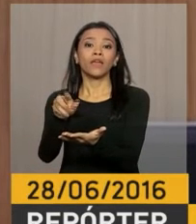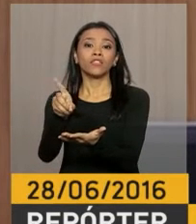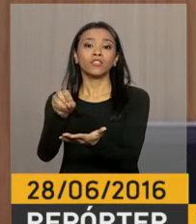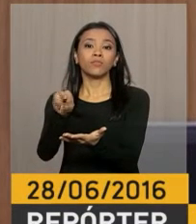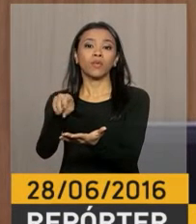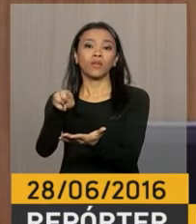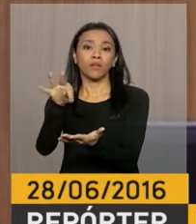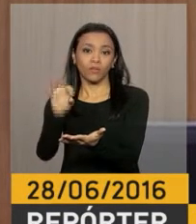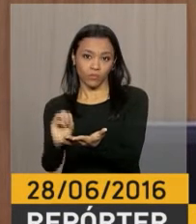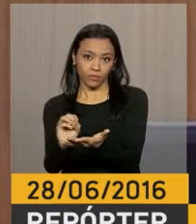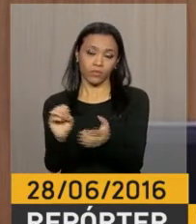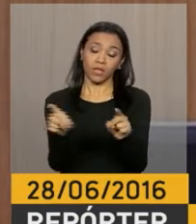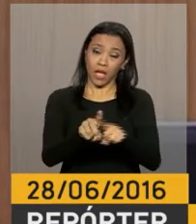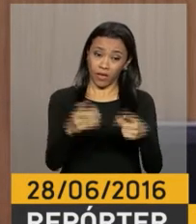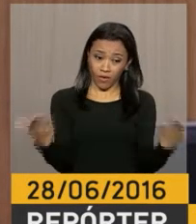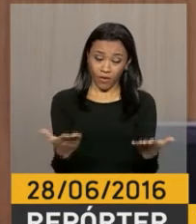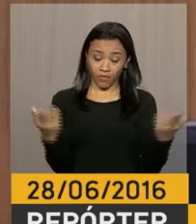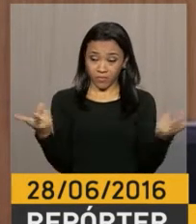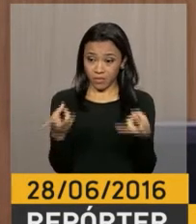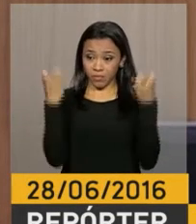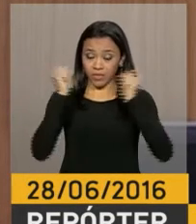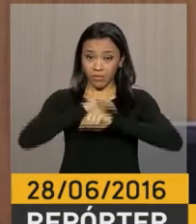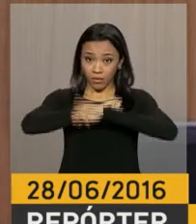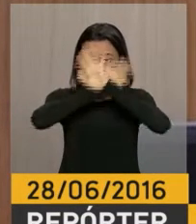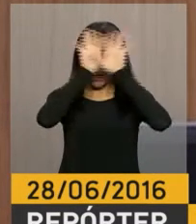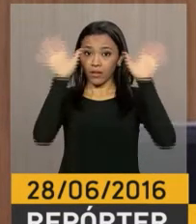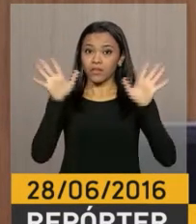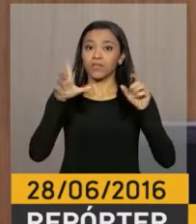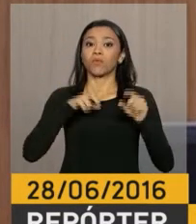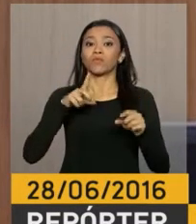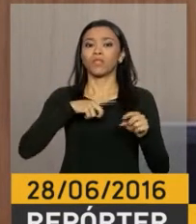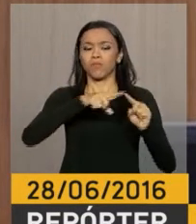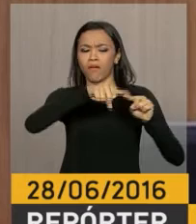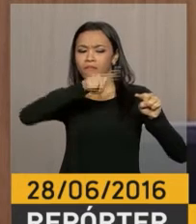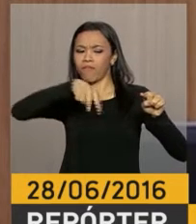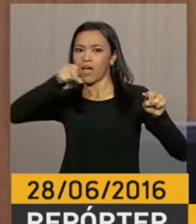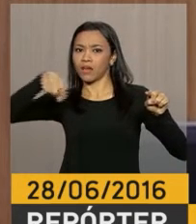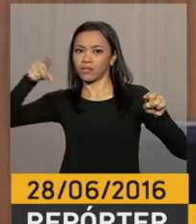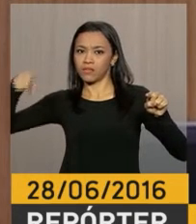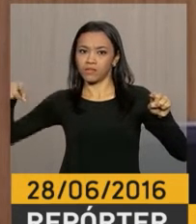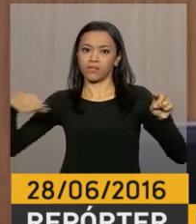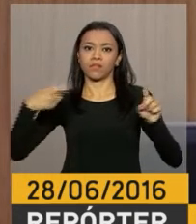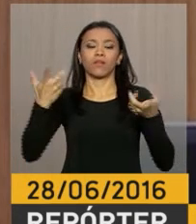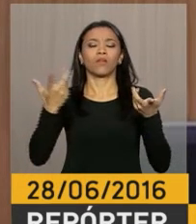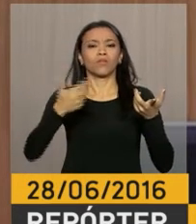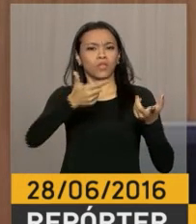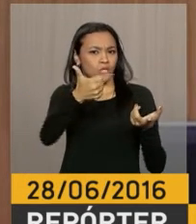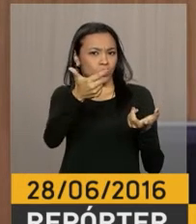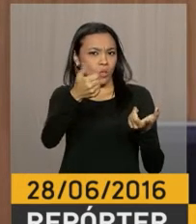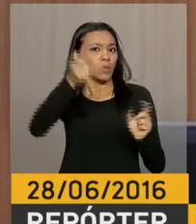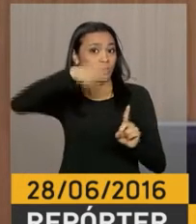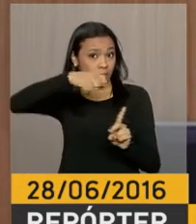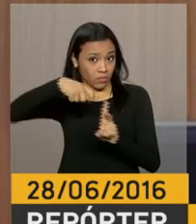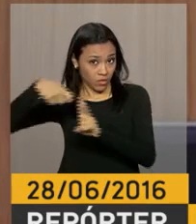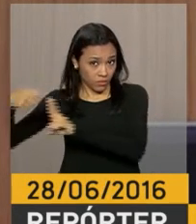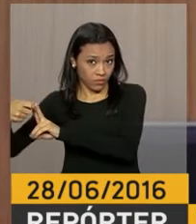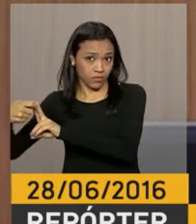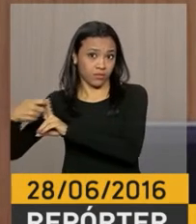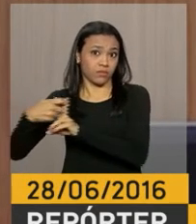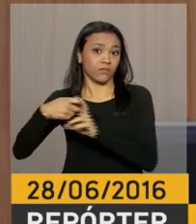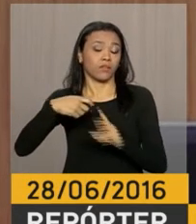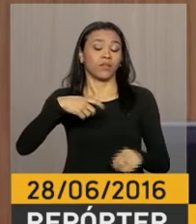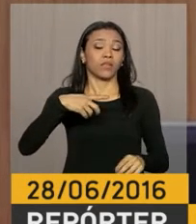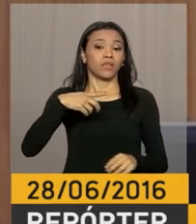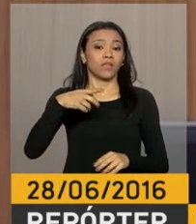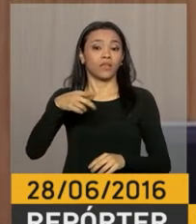processo agora se mostra mais evidente. Quer dizer, quando se toma a variação média em 12 meses, se tem aí uma variação nominal que ainda não